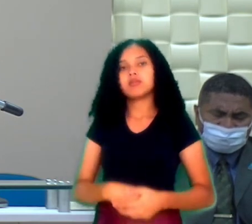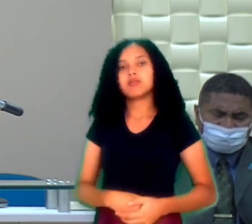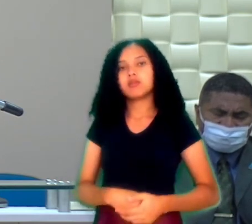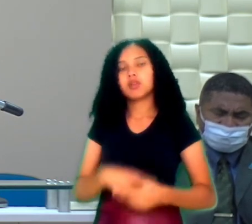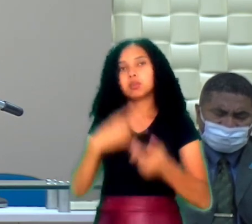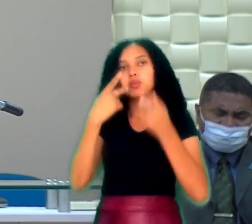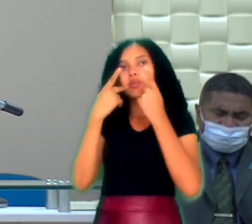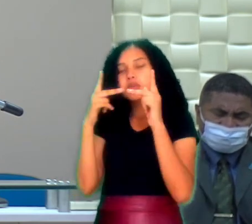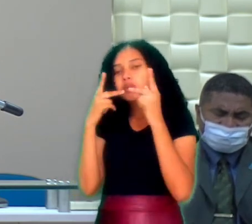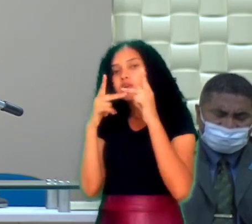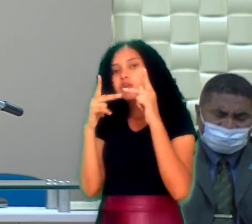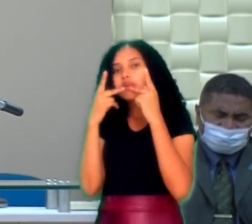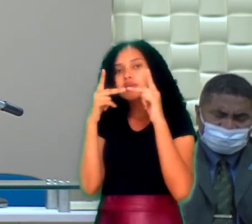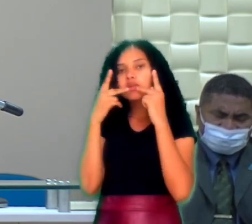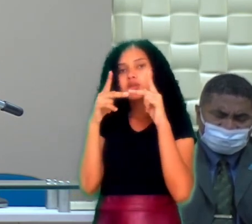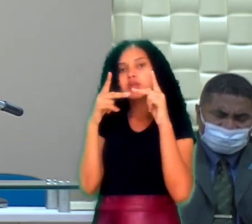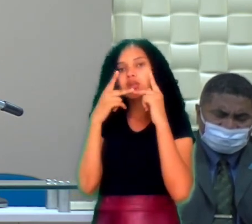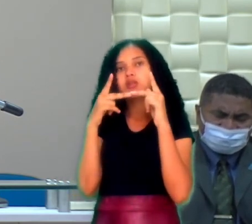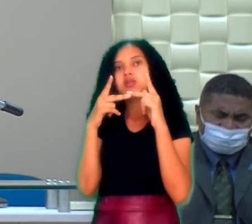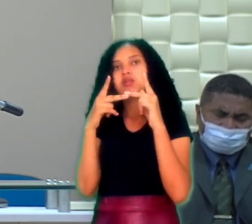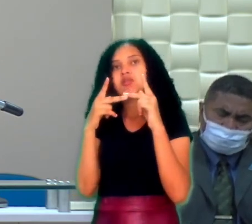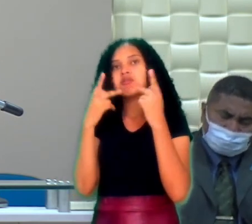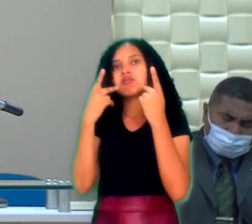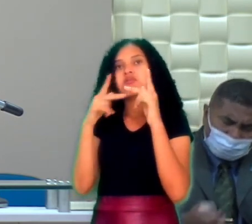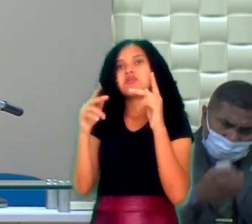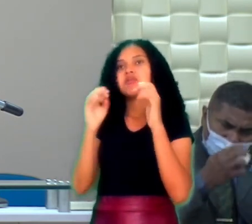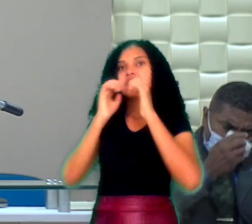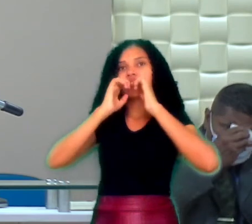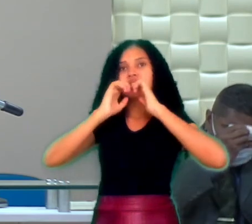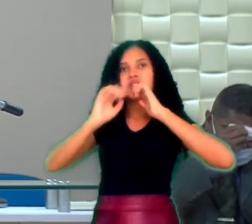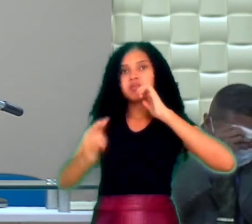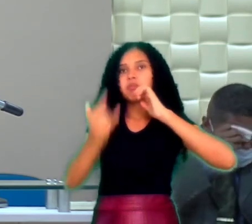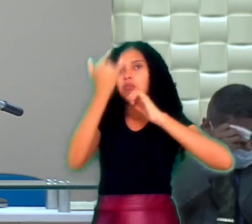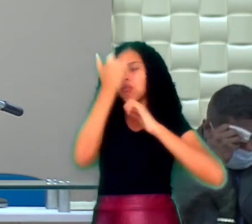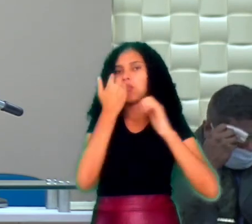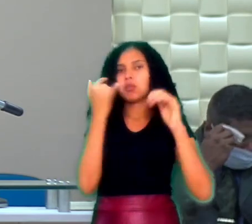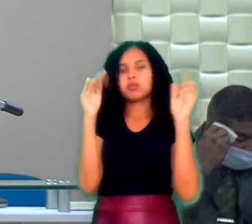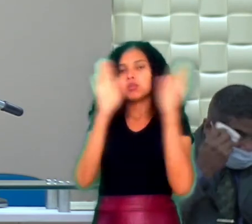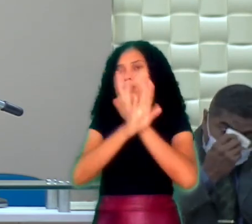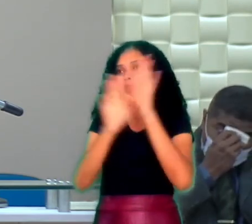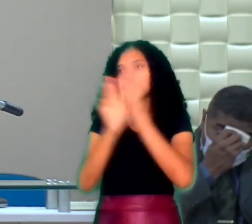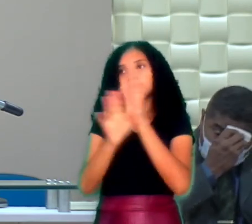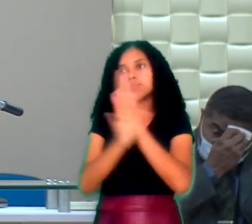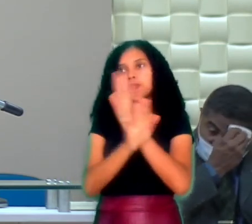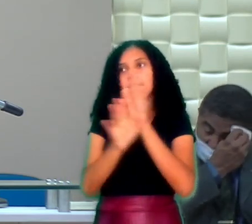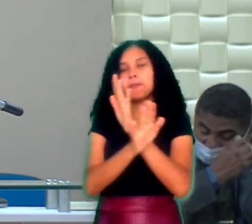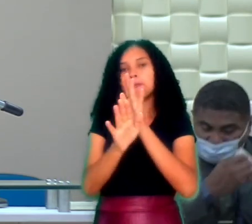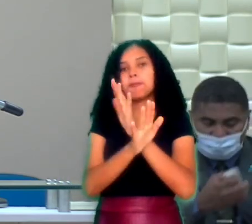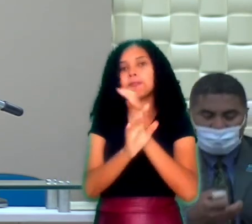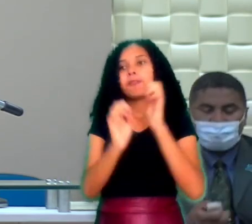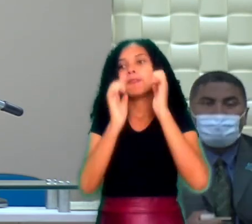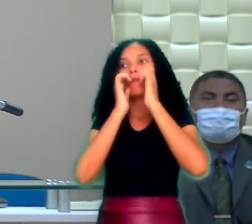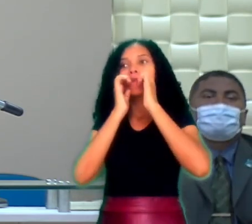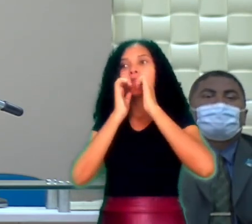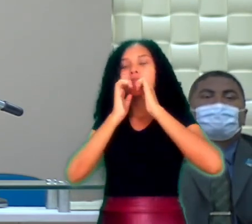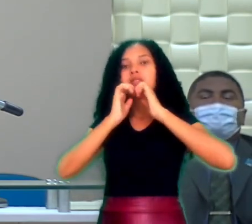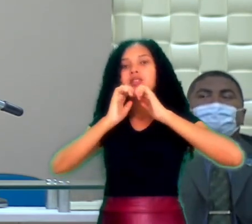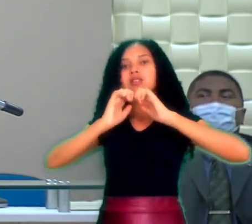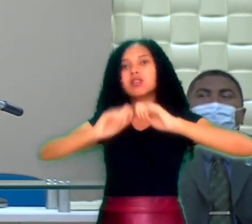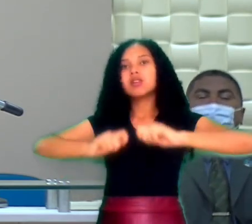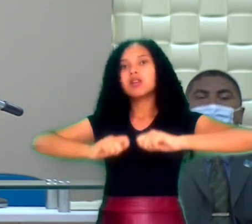fez nascer uma boboeira, mais ou menos, cobriu ele ali, a cabeça dele, ele achou bom. E a Bíblia diz que ele se alegrou com